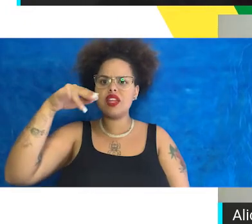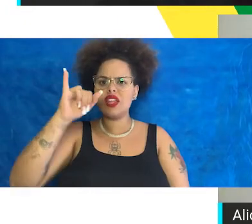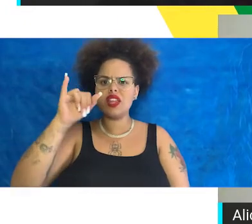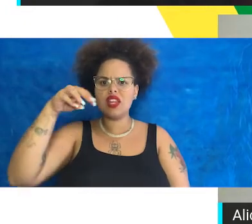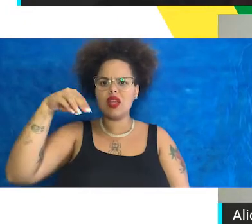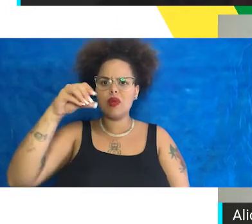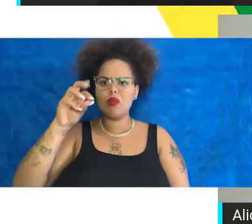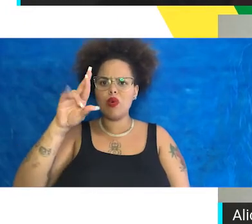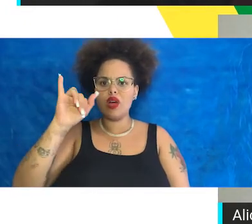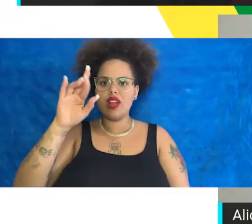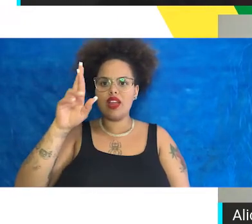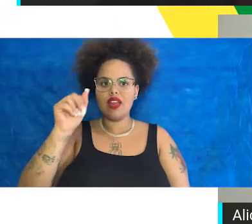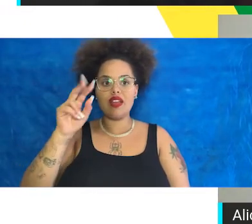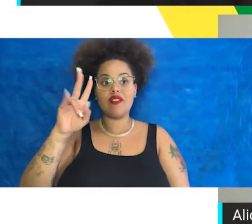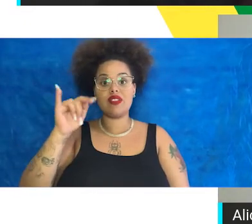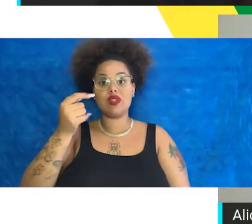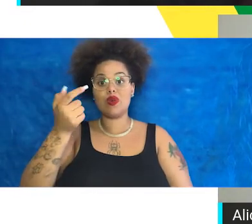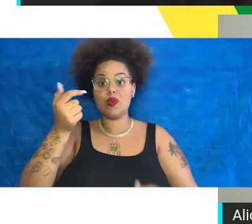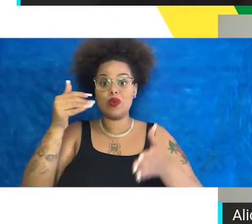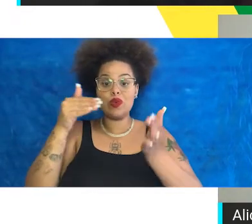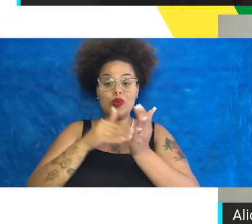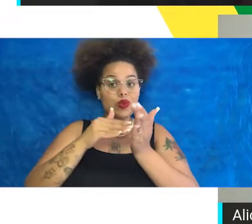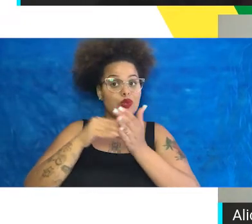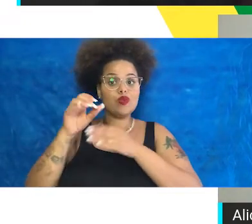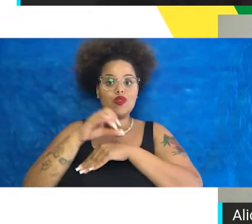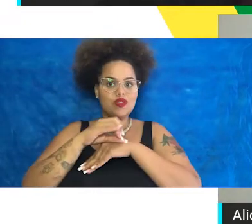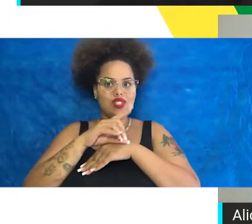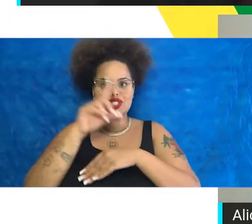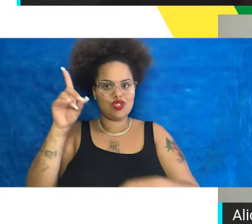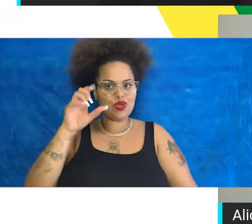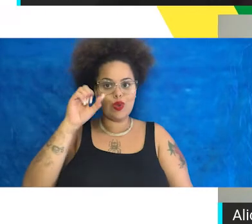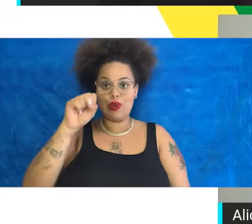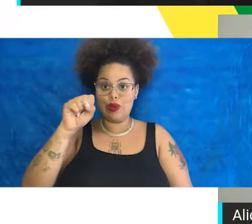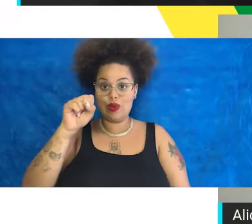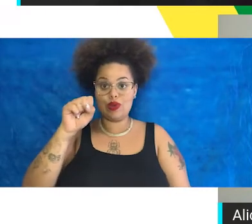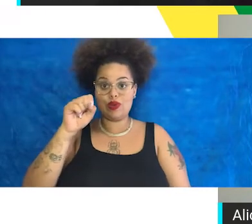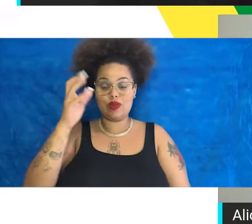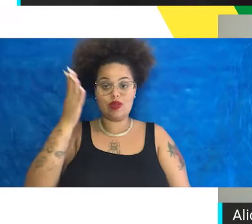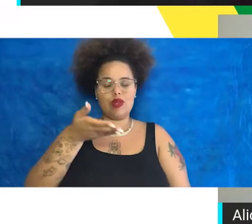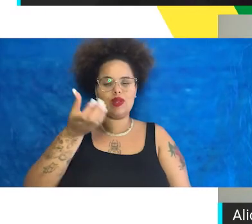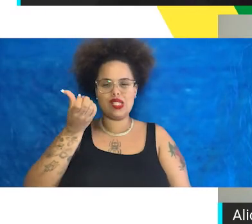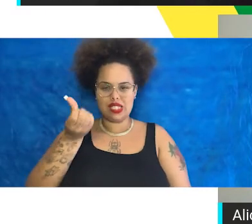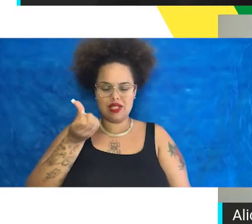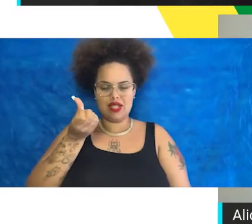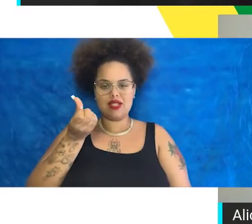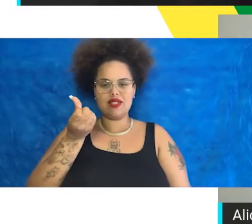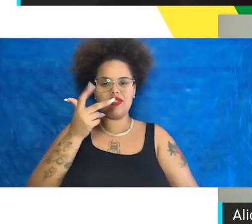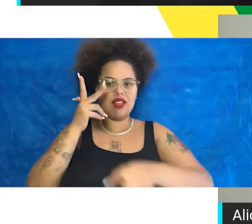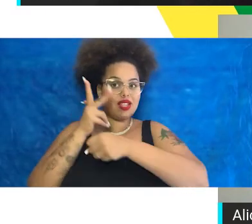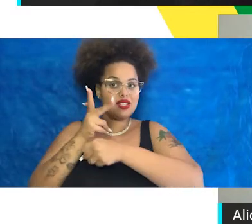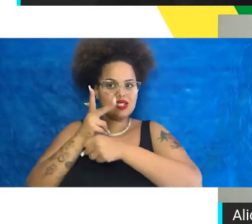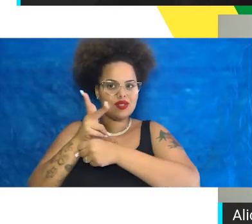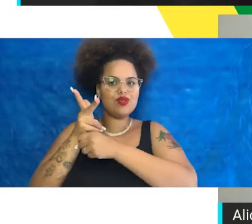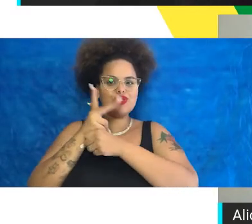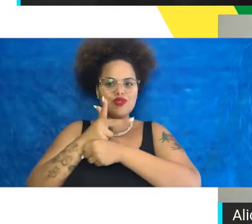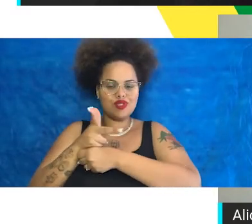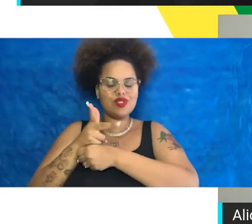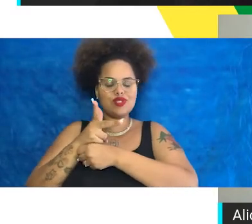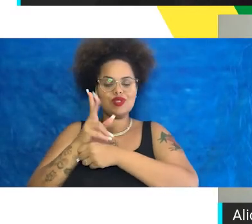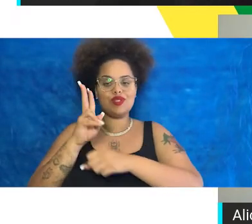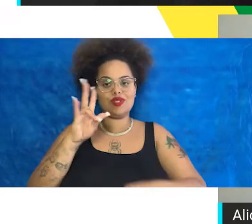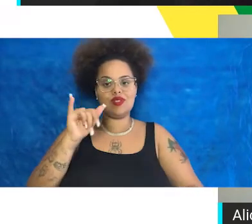penúltima. Vai ser a penúltima oficina, dia 8/6, oficina de edição de vídeo. O Vini tá